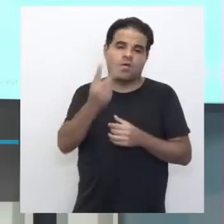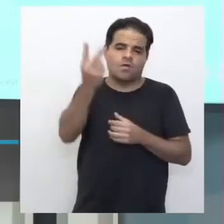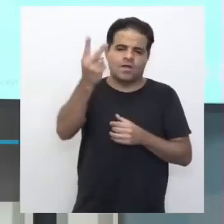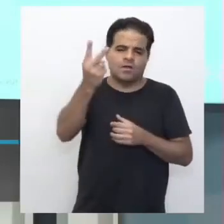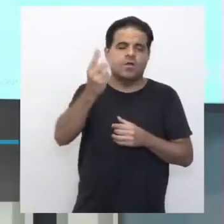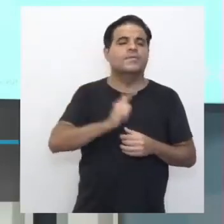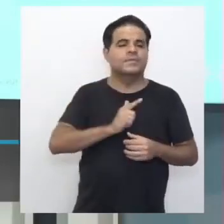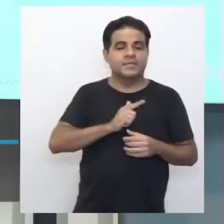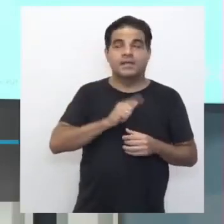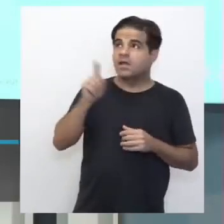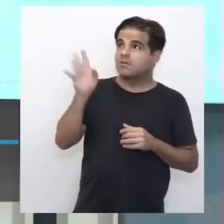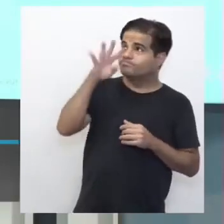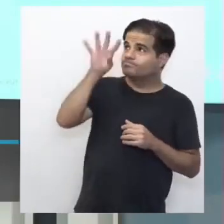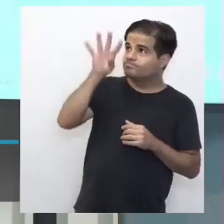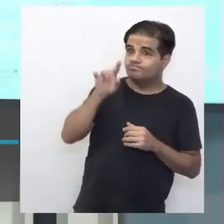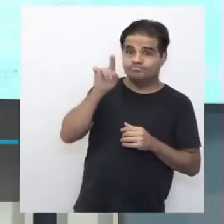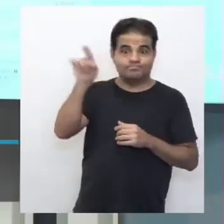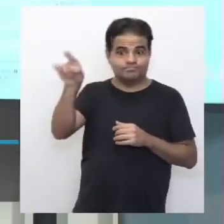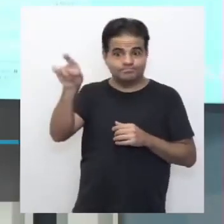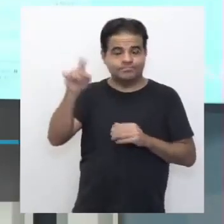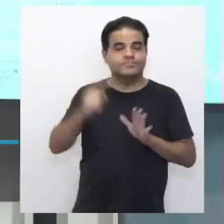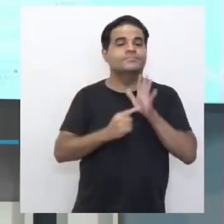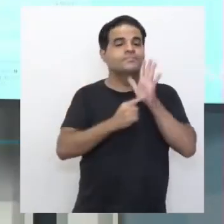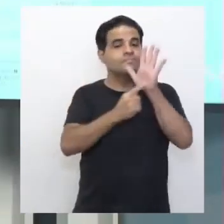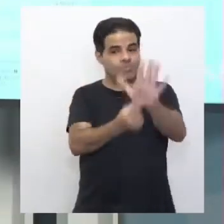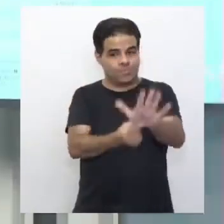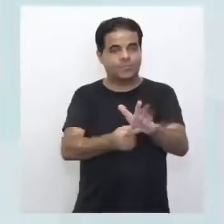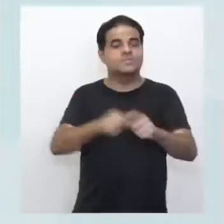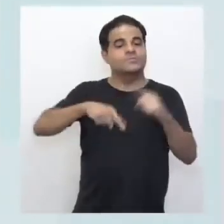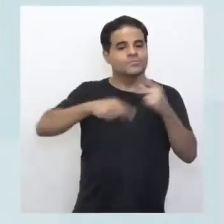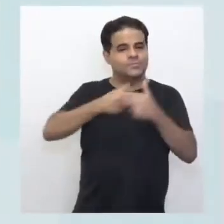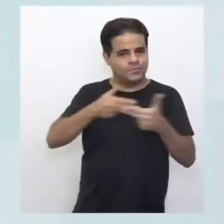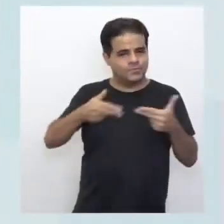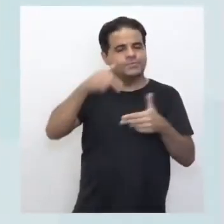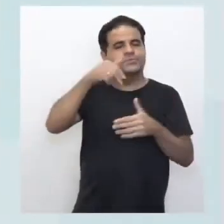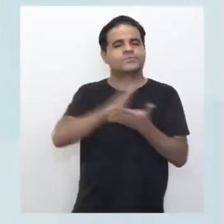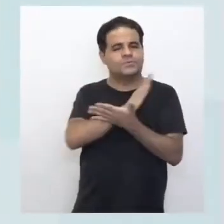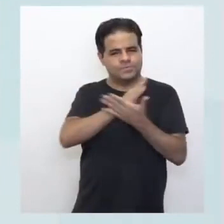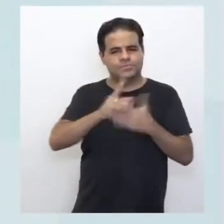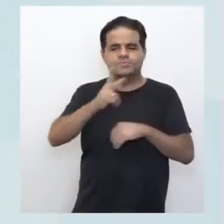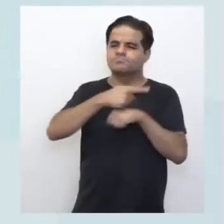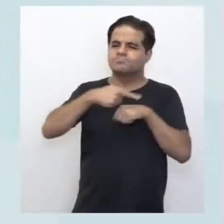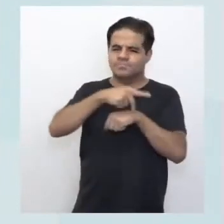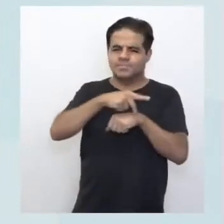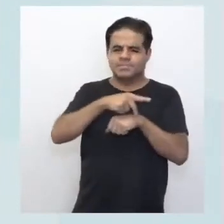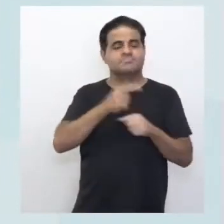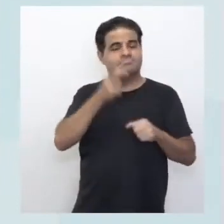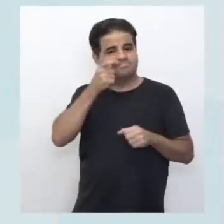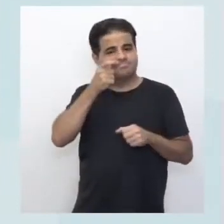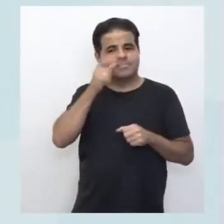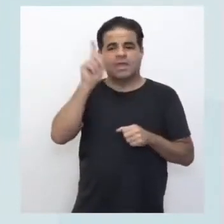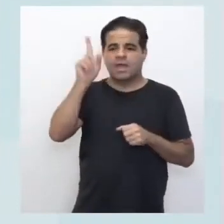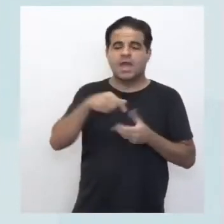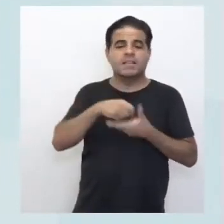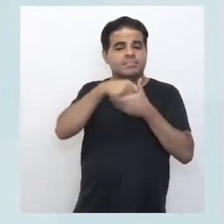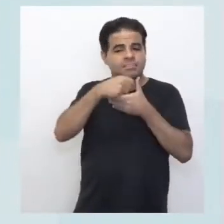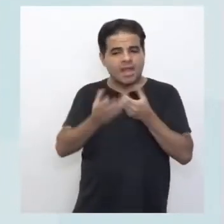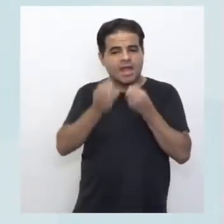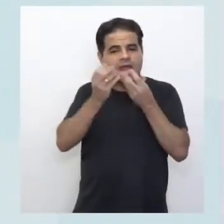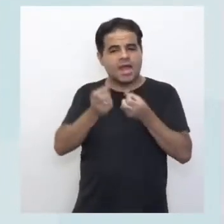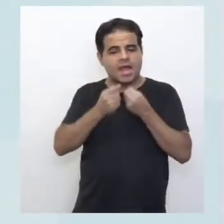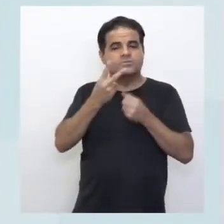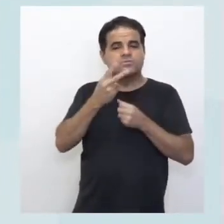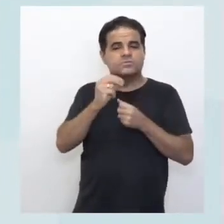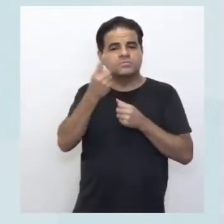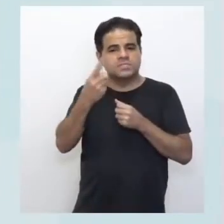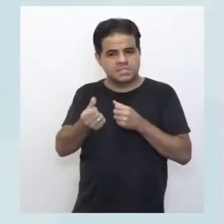nós temos aí uma tabela, né, que mostra aí o produto interno bruto de alguns países. Vamos acompanhar aí, ó. São dados de 2016,